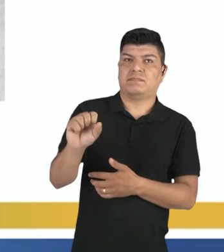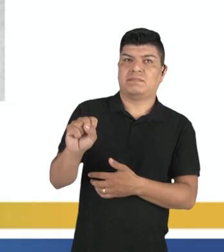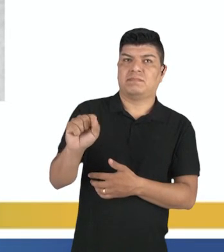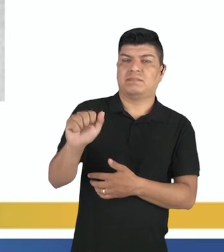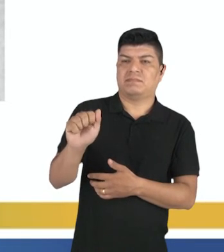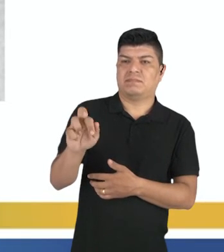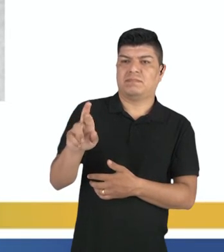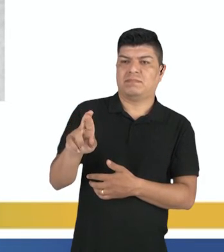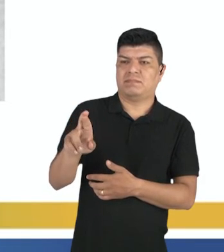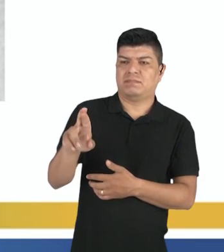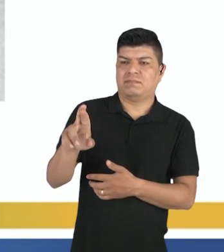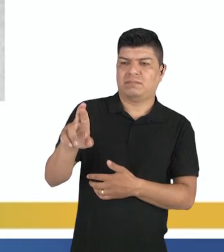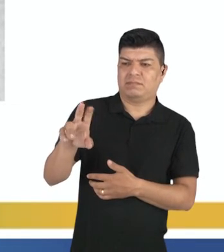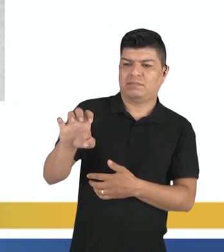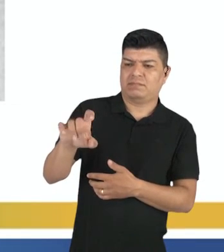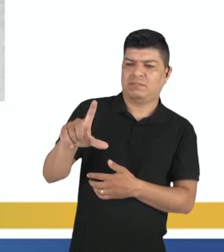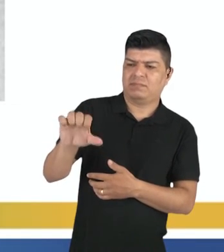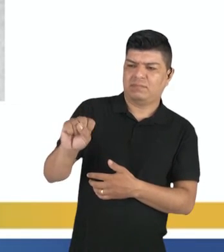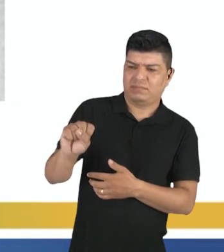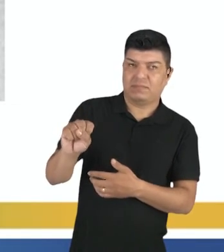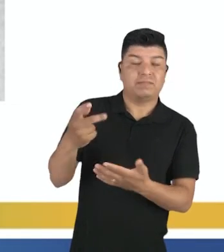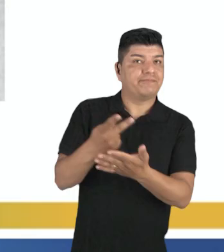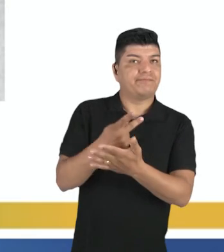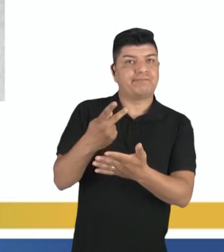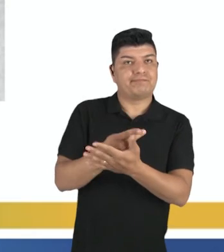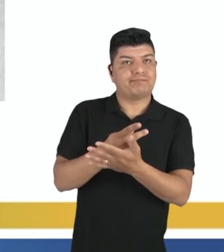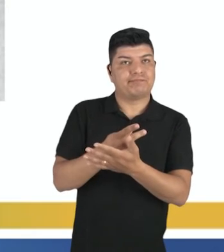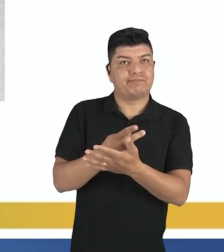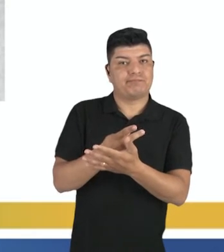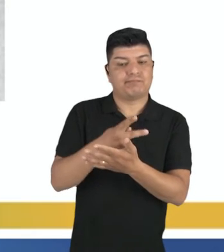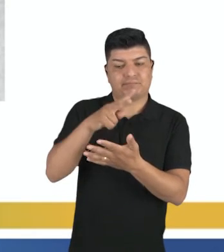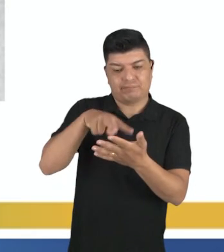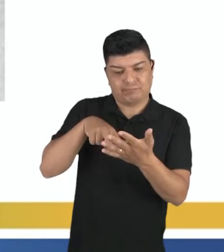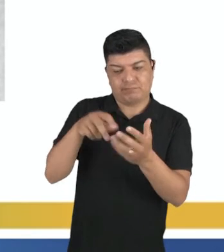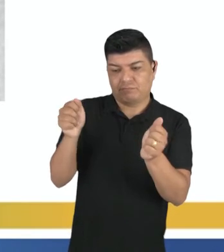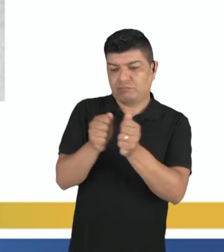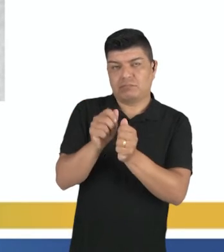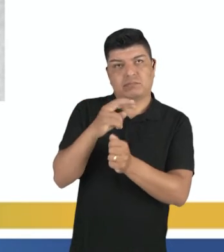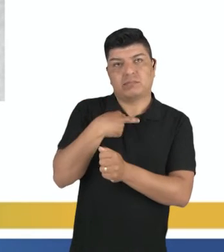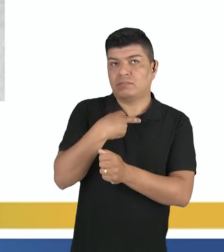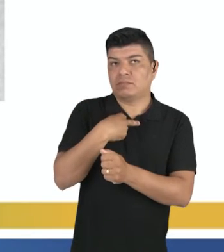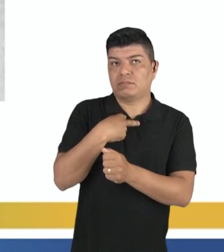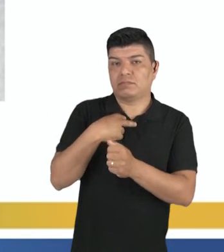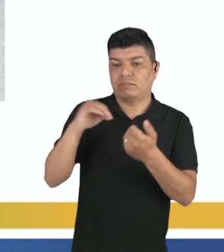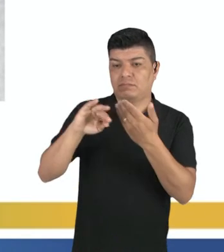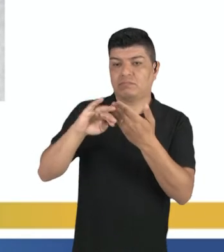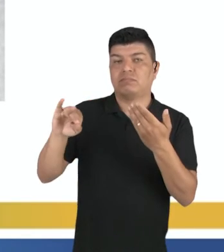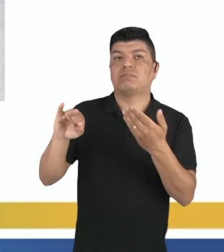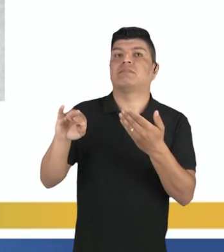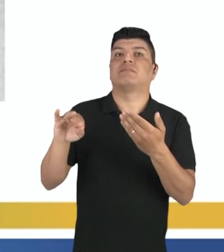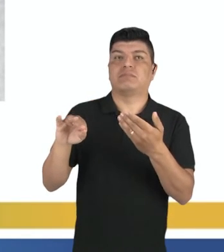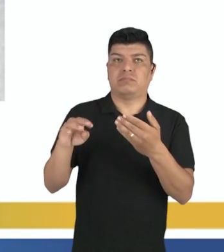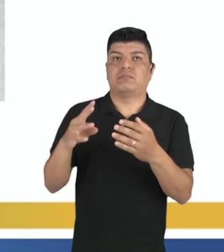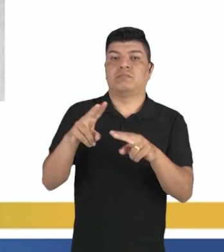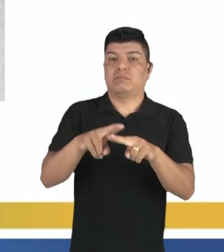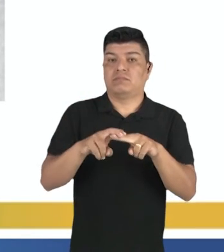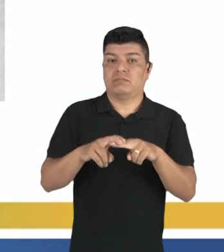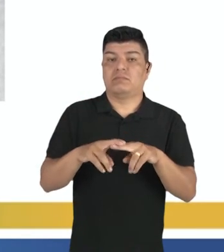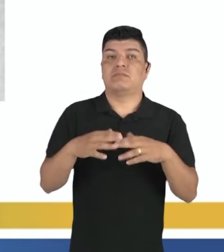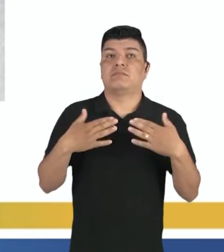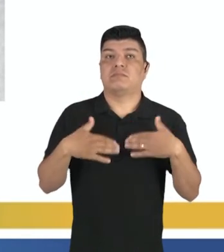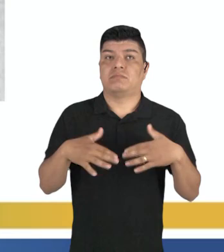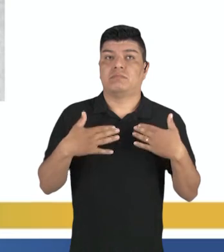pronome oblíquo, substitui esse pronome pessoal pelo oblíquo, há uma suavidade dentro do texto.